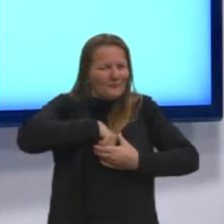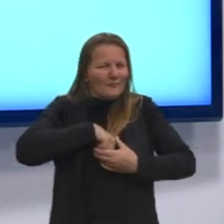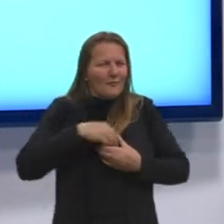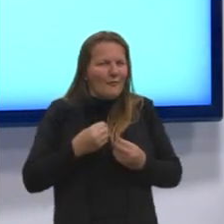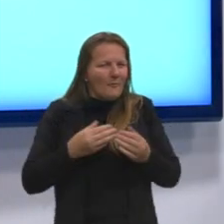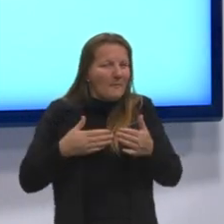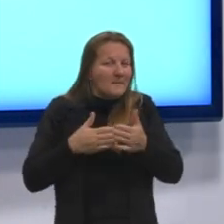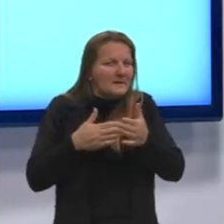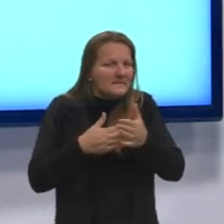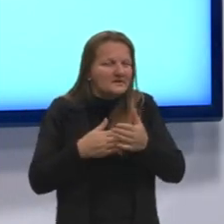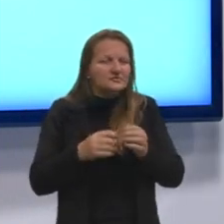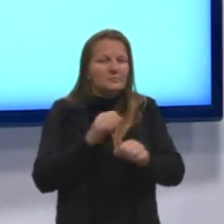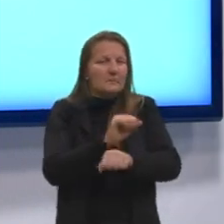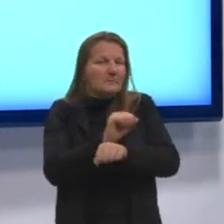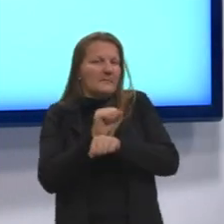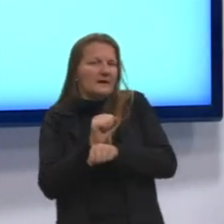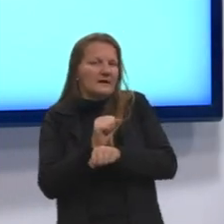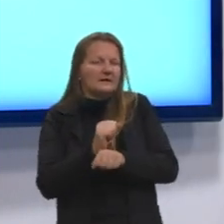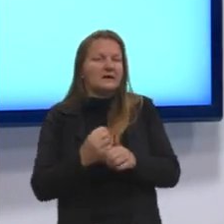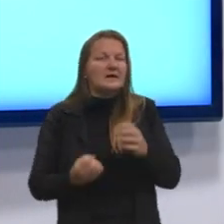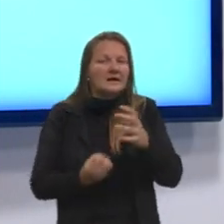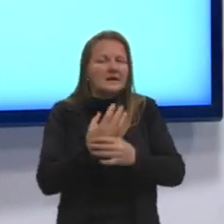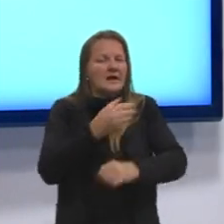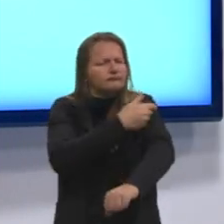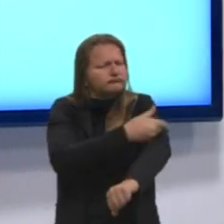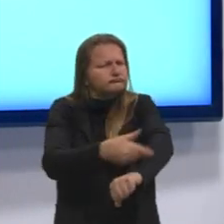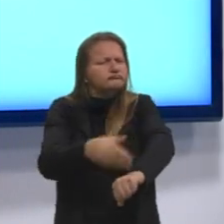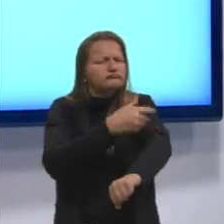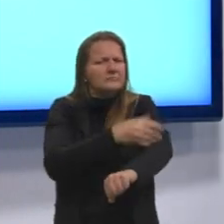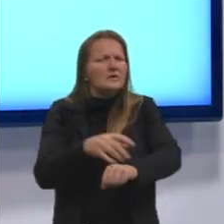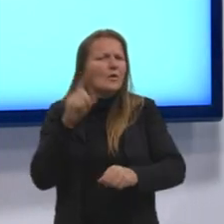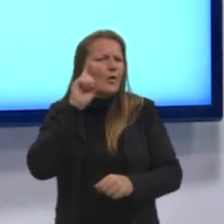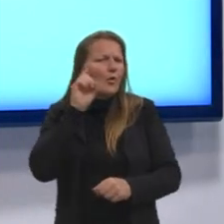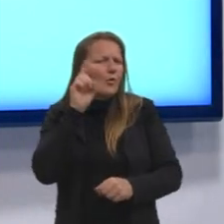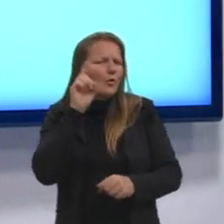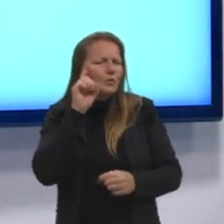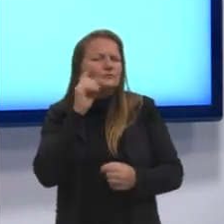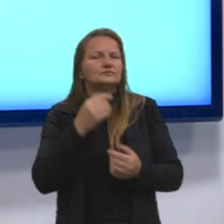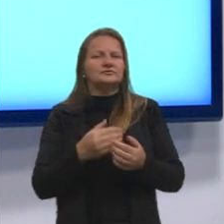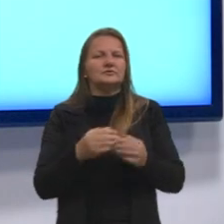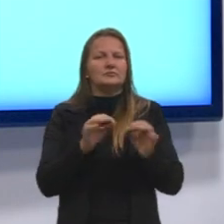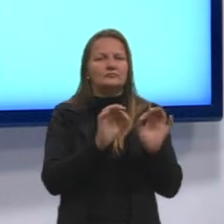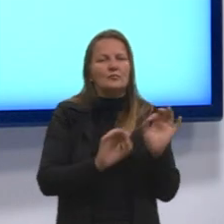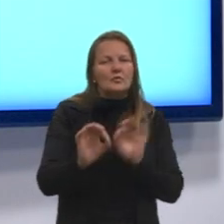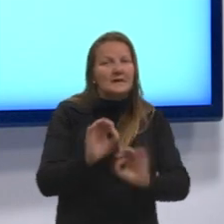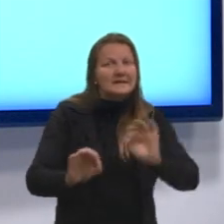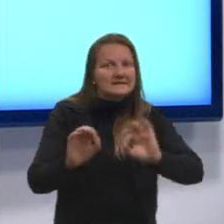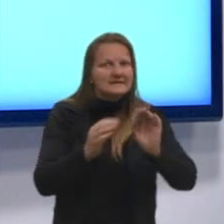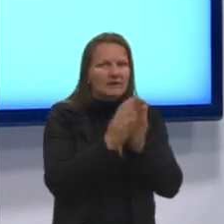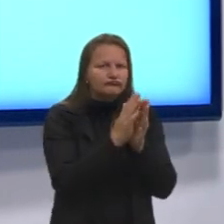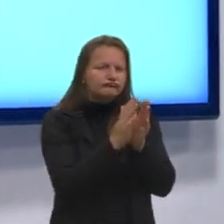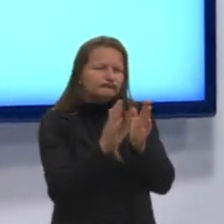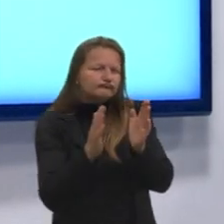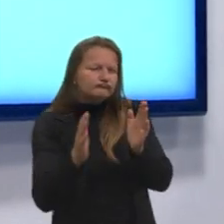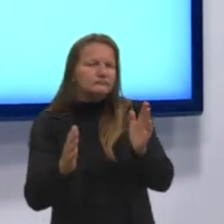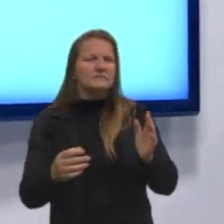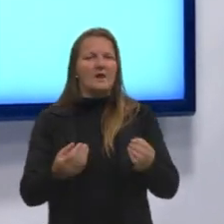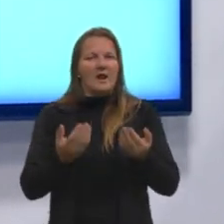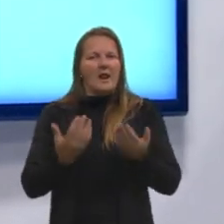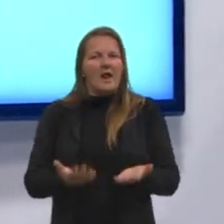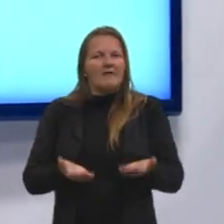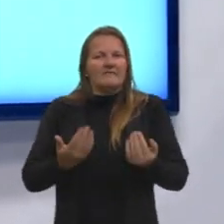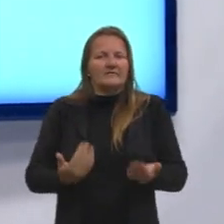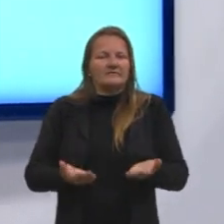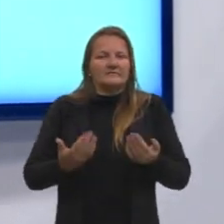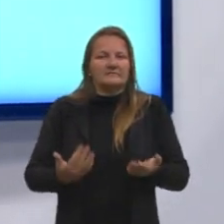qual é o momento de parar e criar hábitos né a gente rotina trazer ali o cotidiano mas de uma forma mais leve